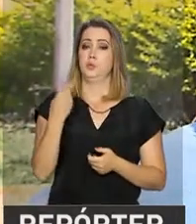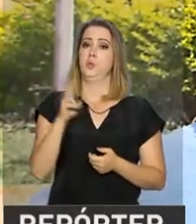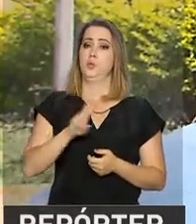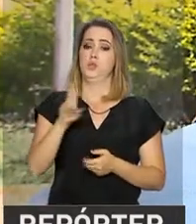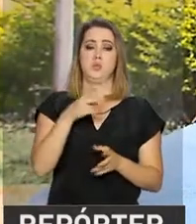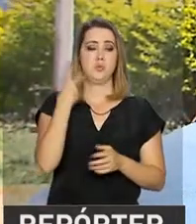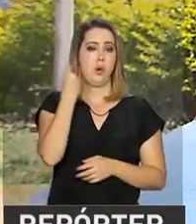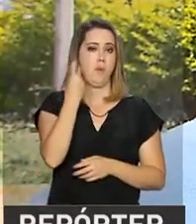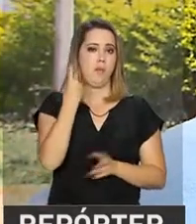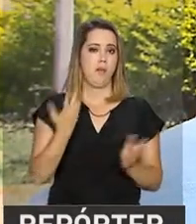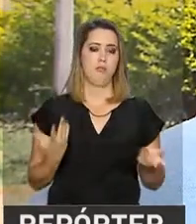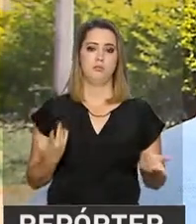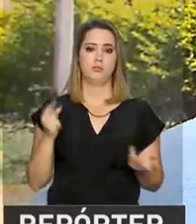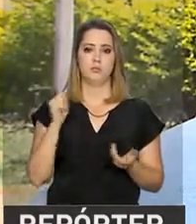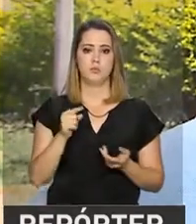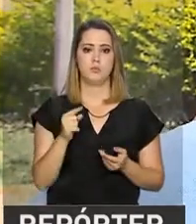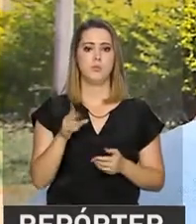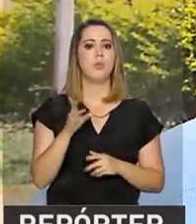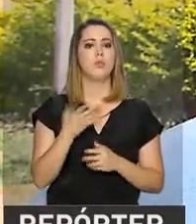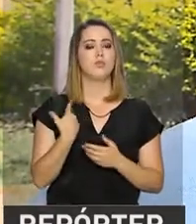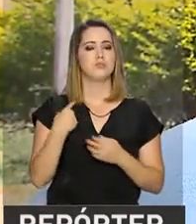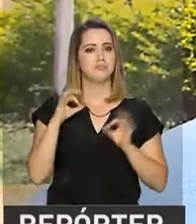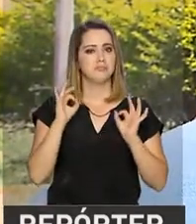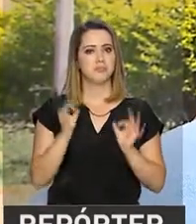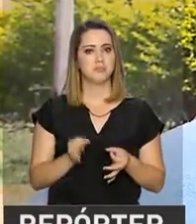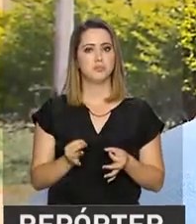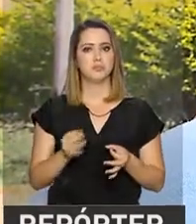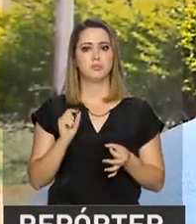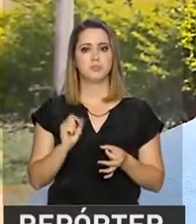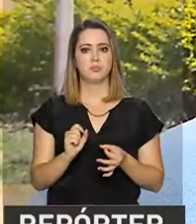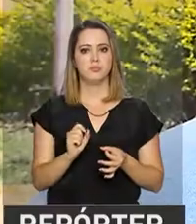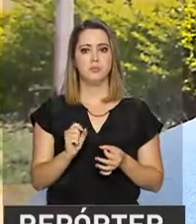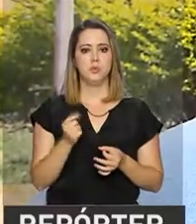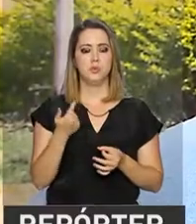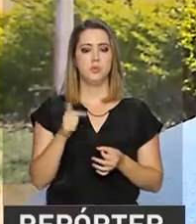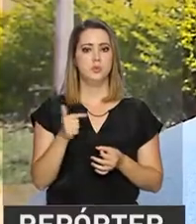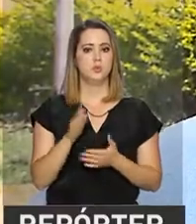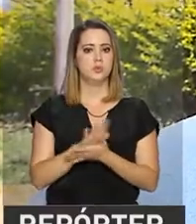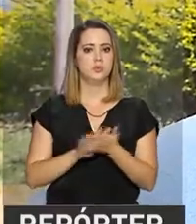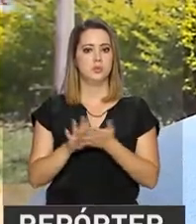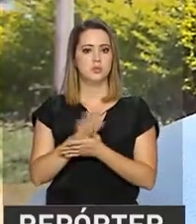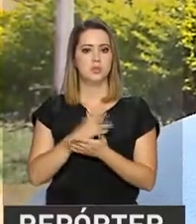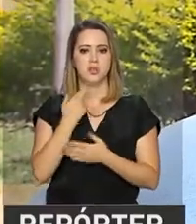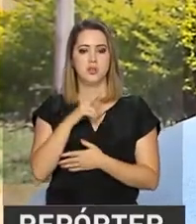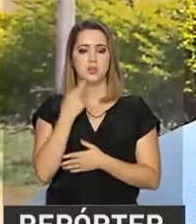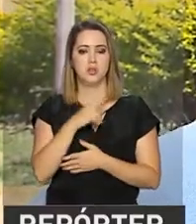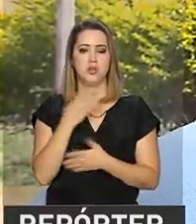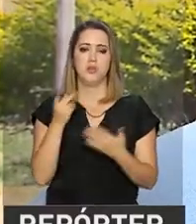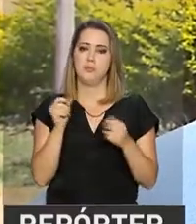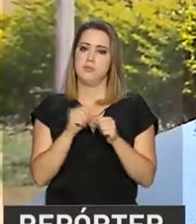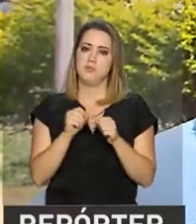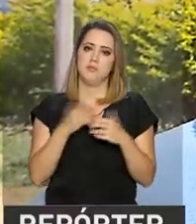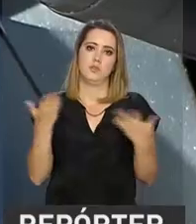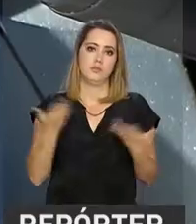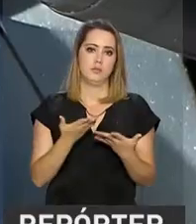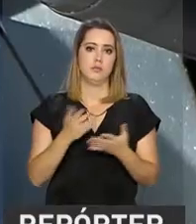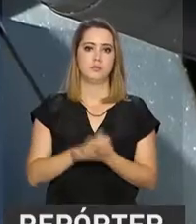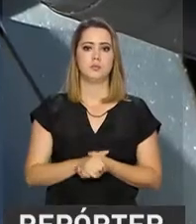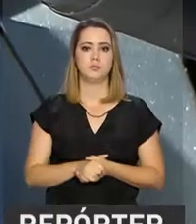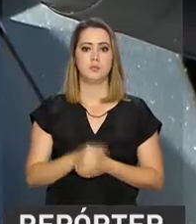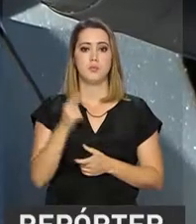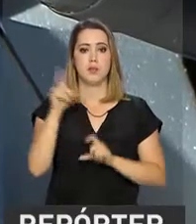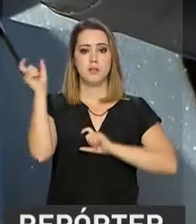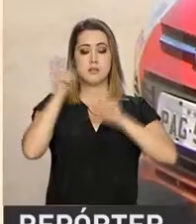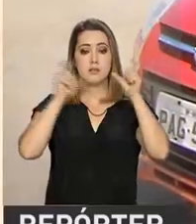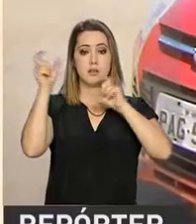carro normalmente está funcionando perfeitamente não tenho nenhuma reclamação a fazer até o momento esse